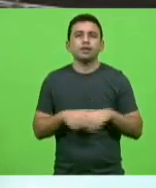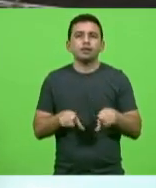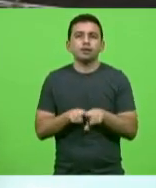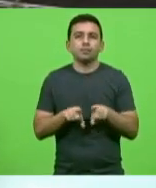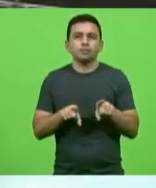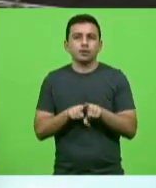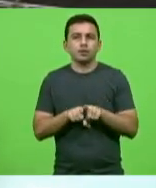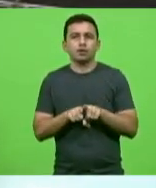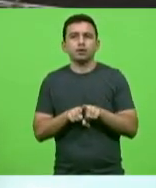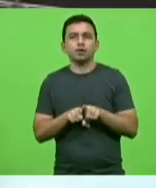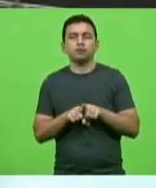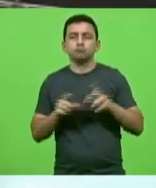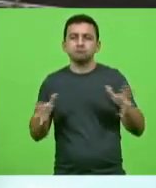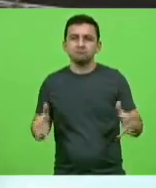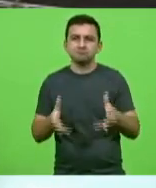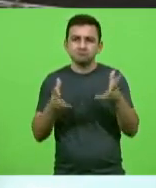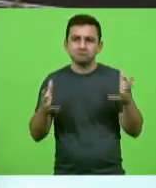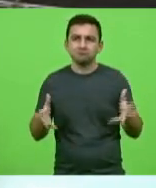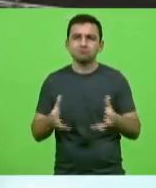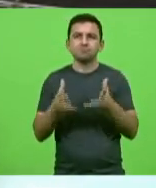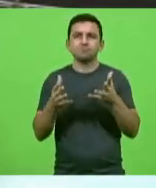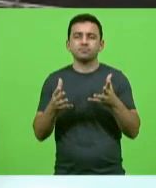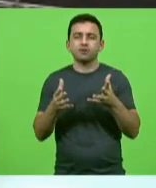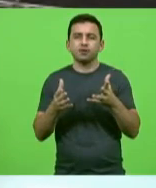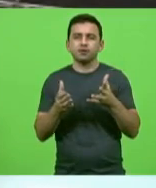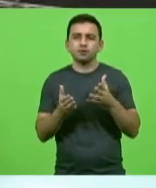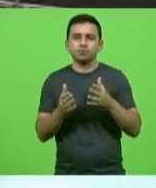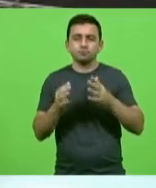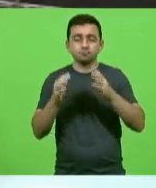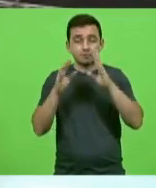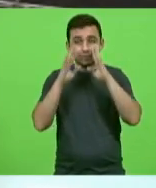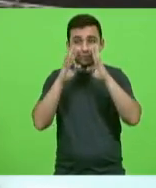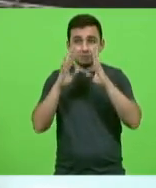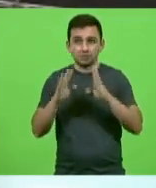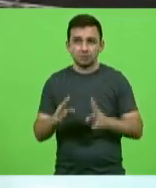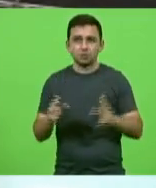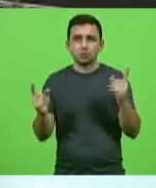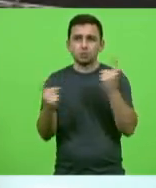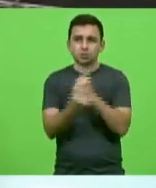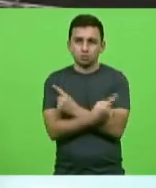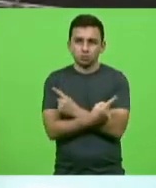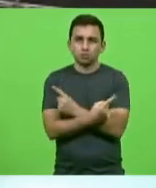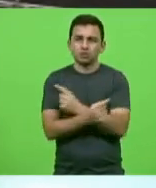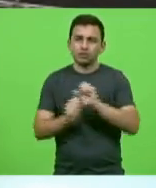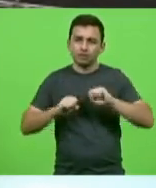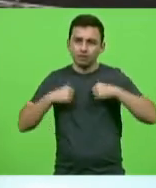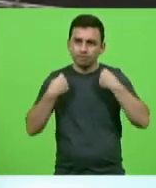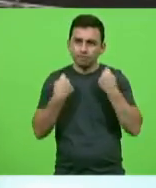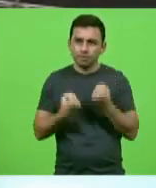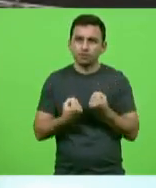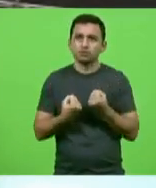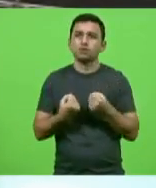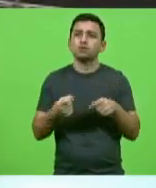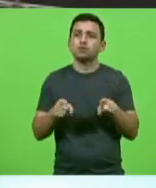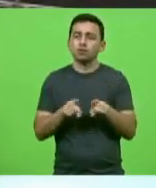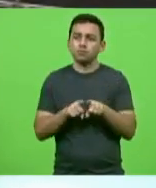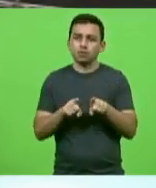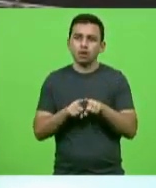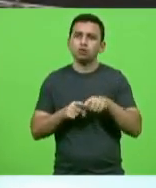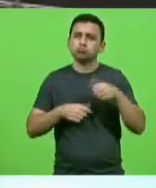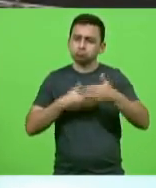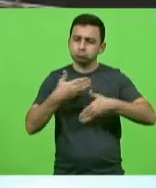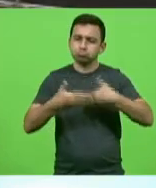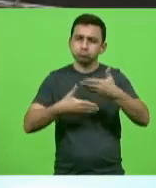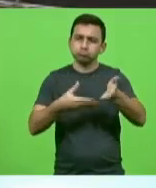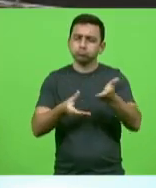Óbvio promover e mais 30 escorreita observância do contraditório ampla defesa e devido processo